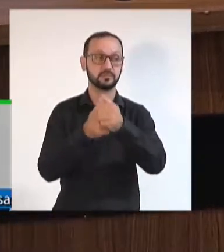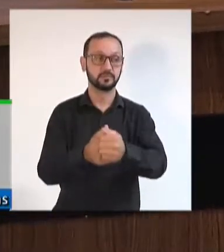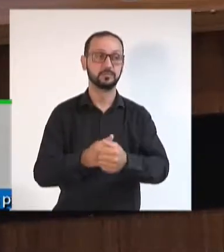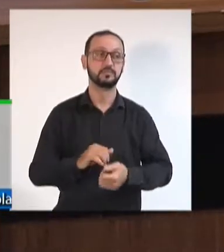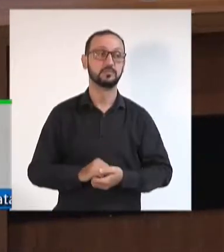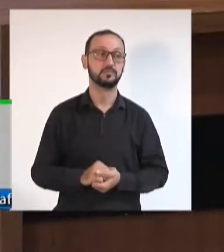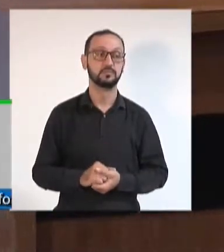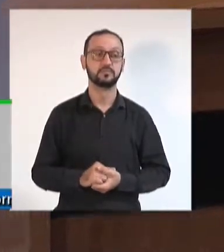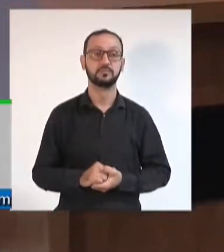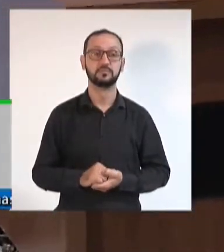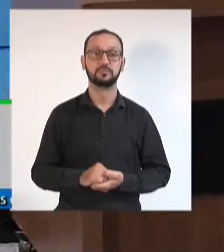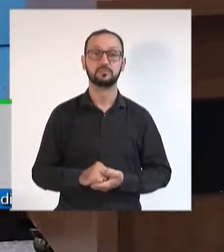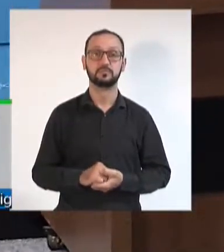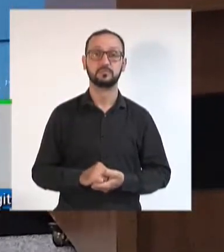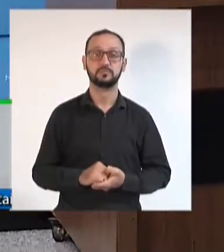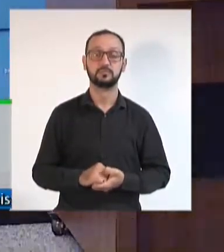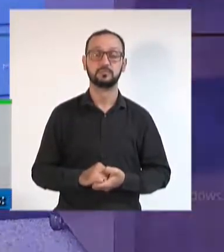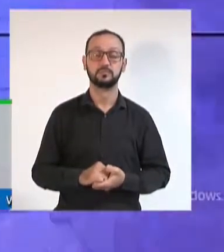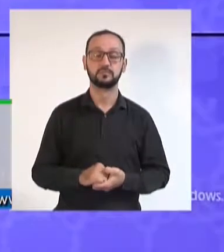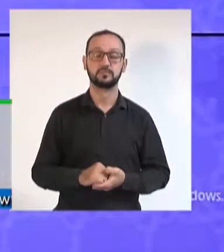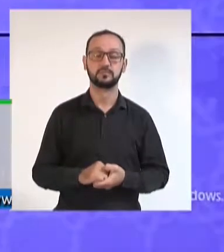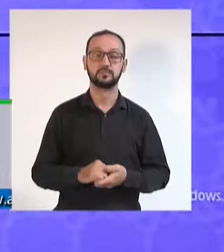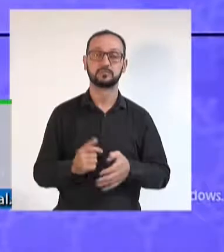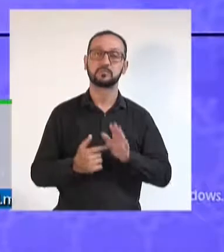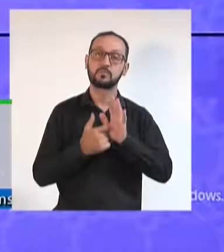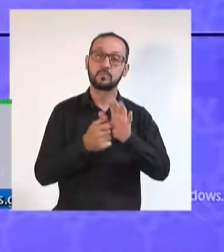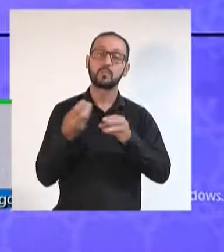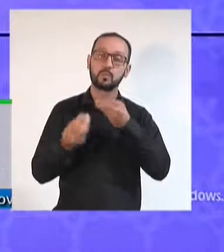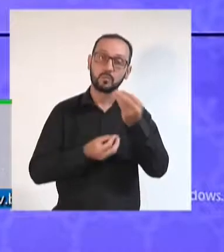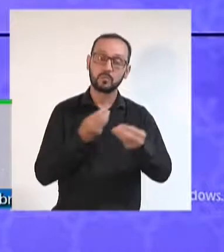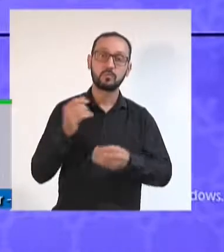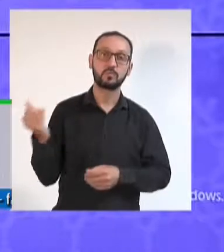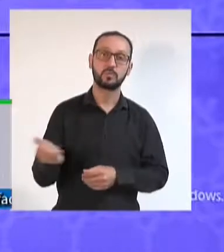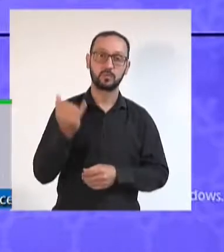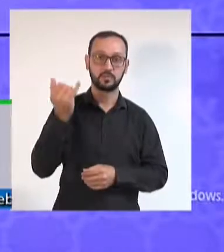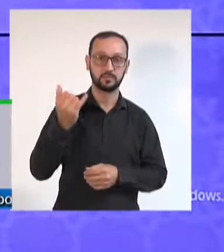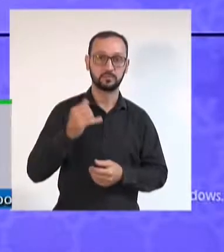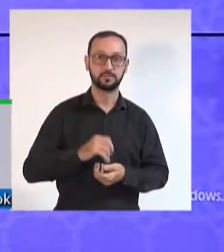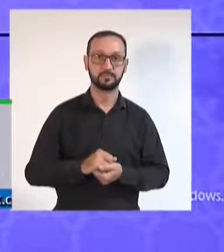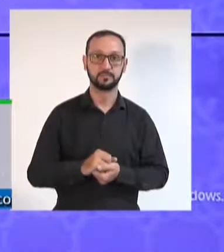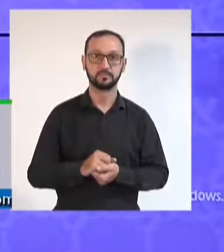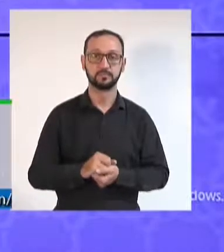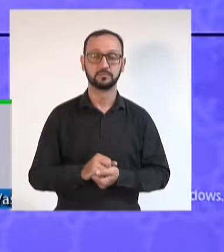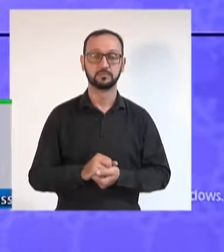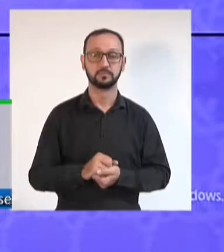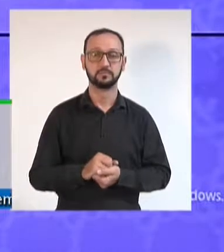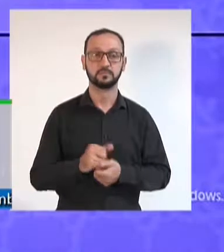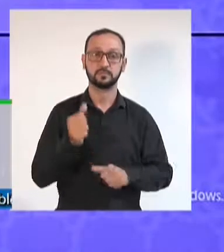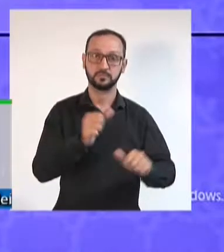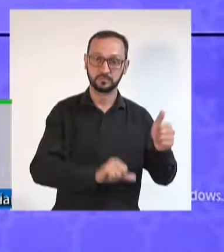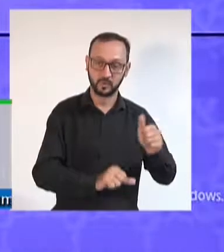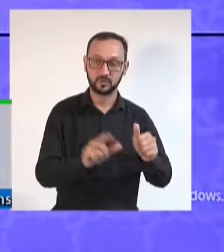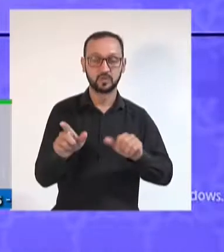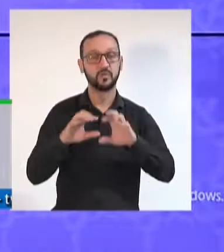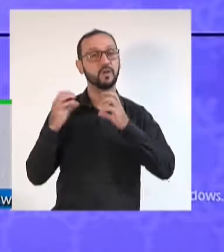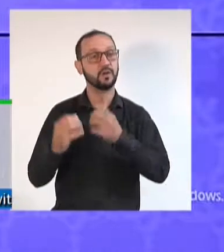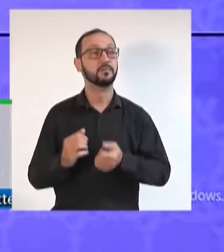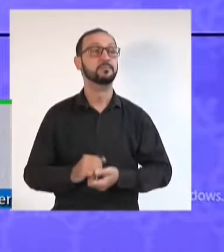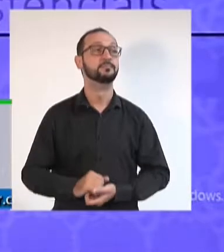Então, isso mostra o quanto é importante o diagnóstico e a conferência.